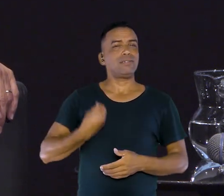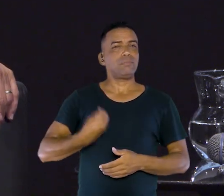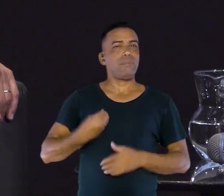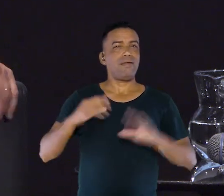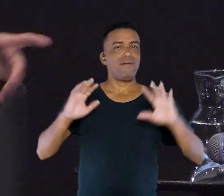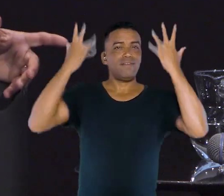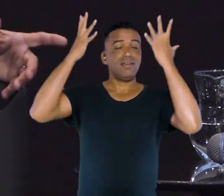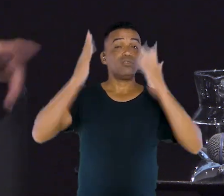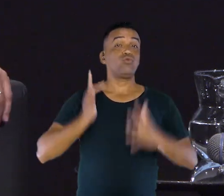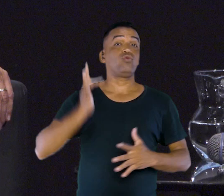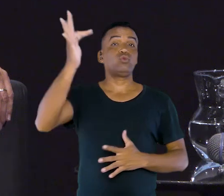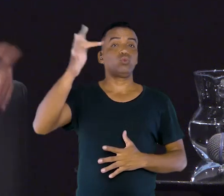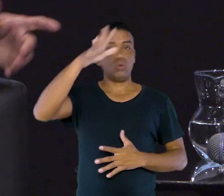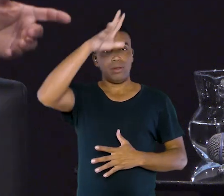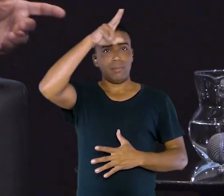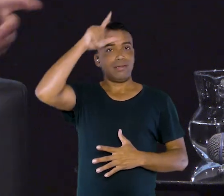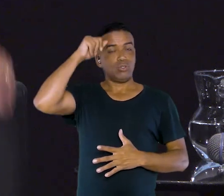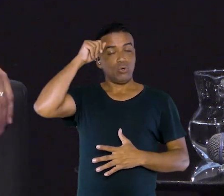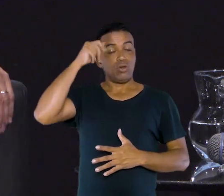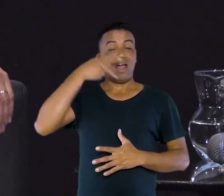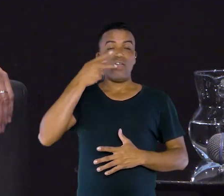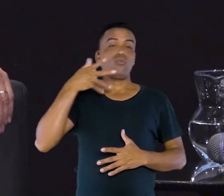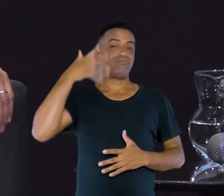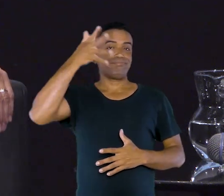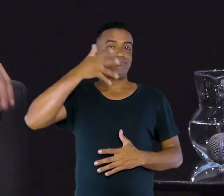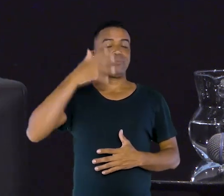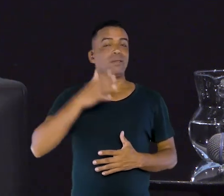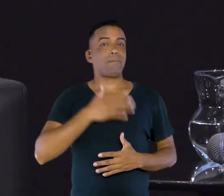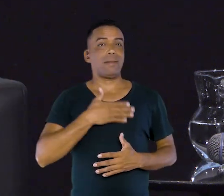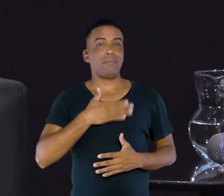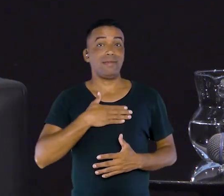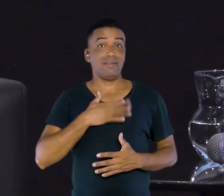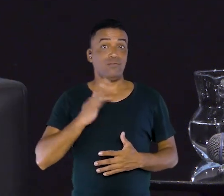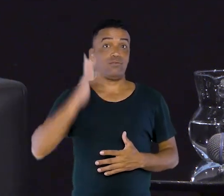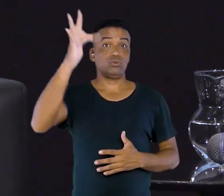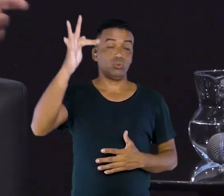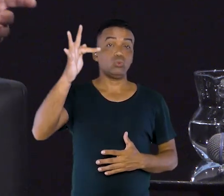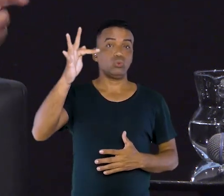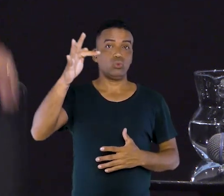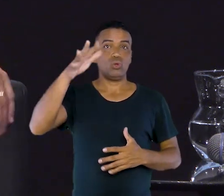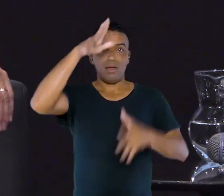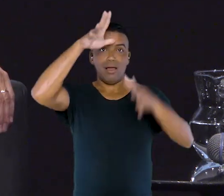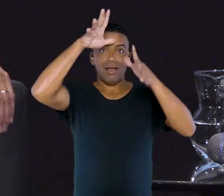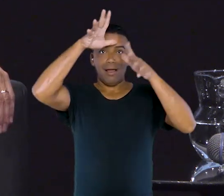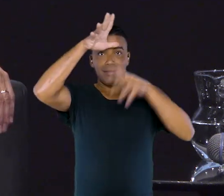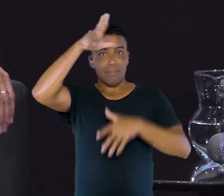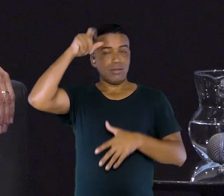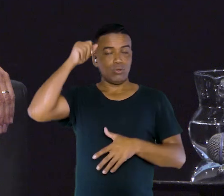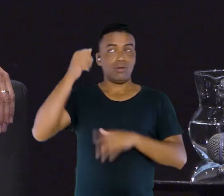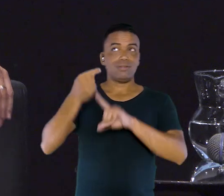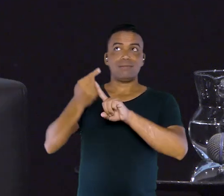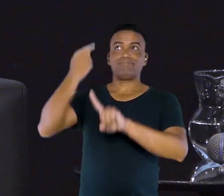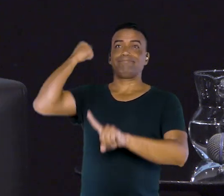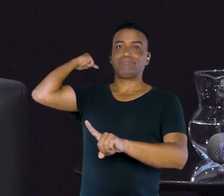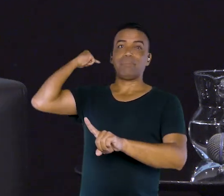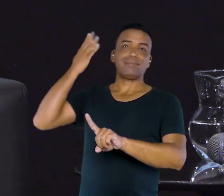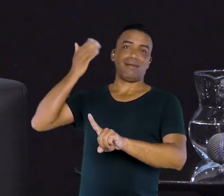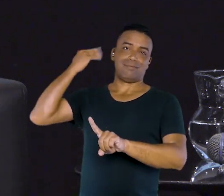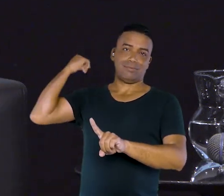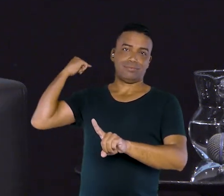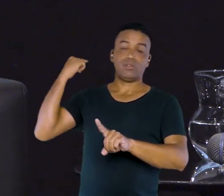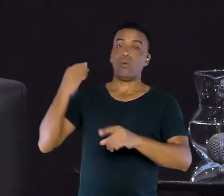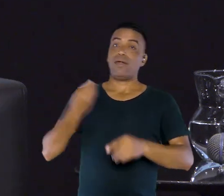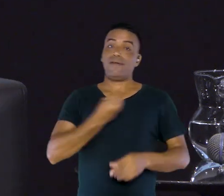dia sobre o futuro da Amazônia. Me chamaram para falar sobre o futuro da Amazônia. Eu falei, olha, gente, para mim o futuro da Amazônia está no passado, né?